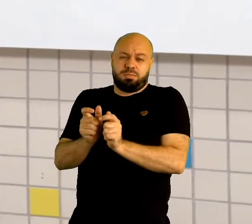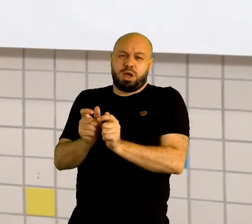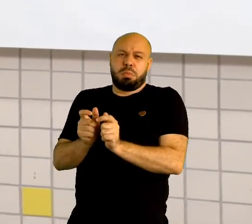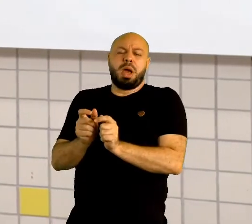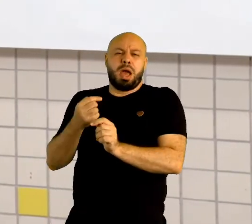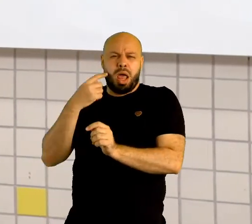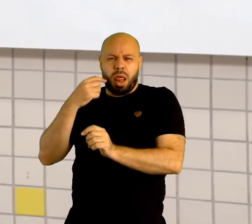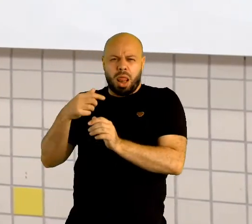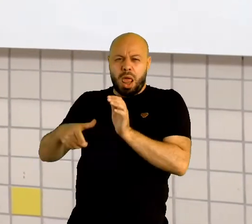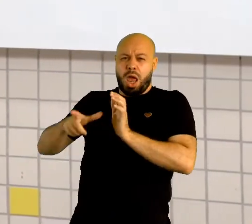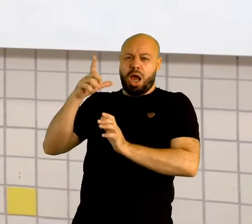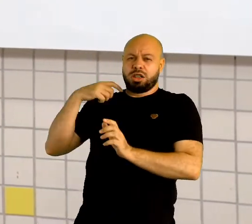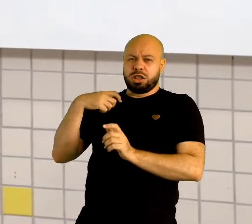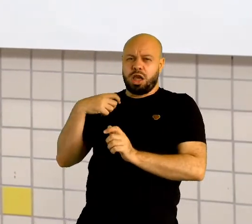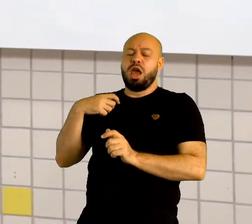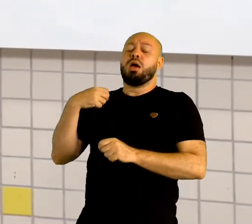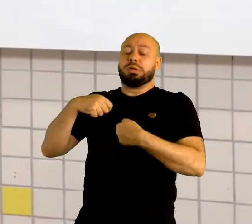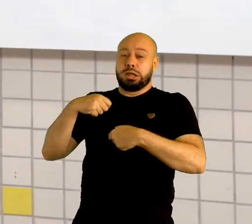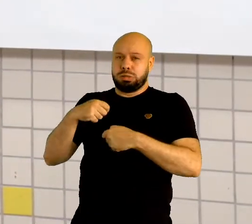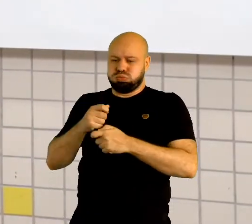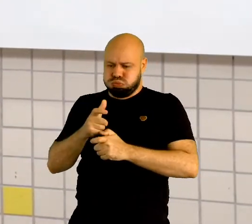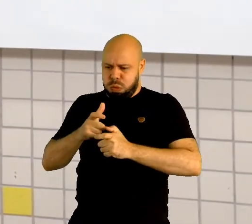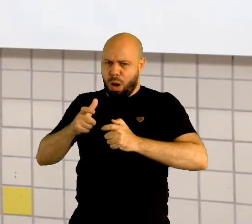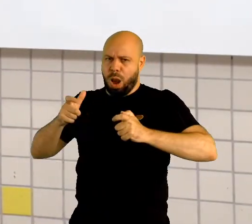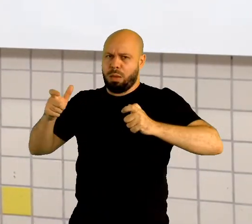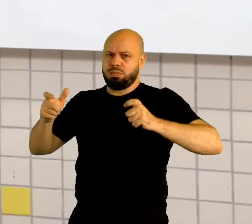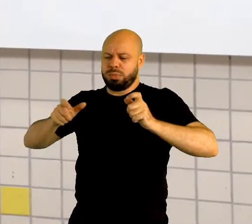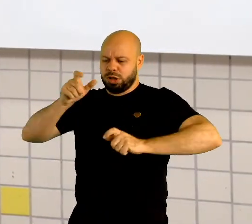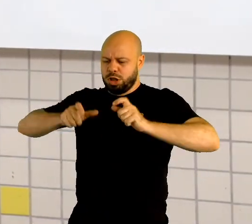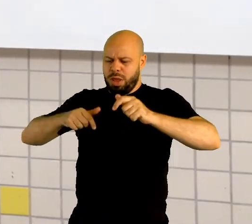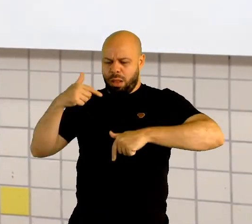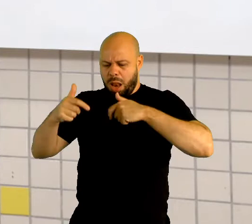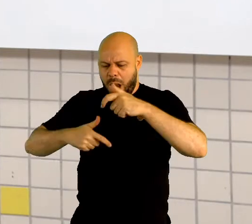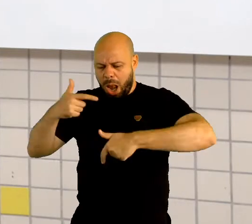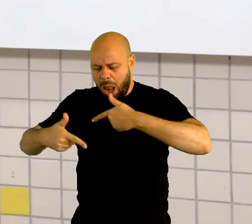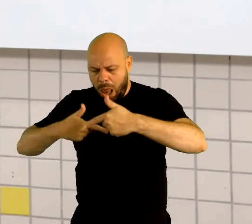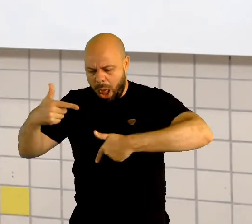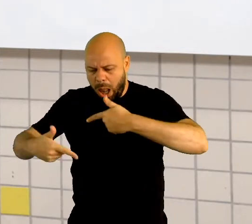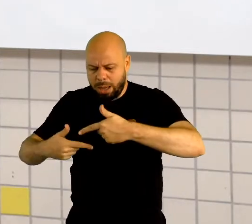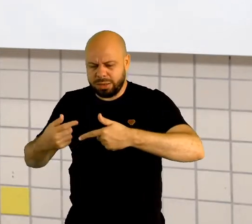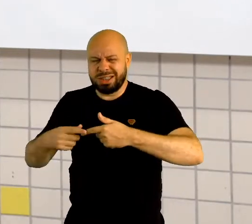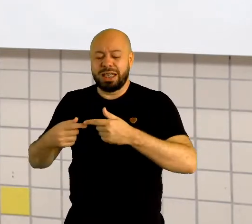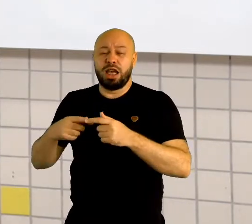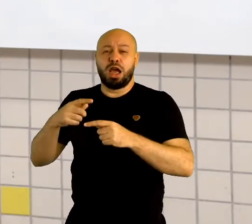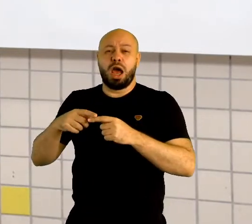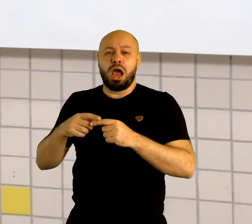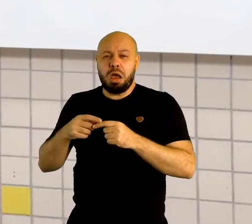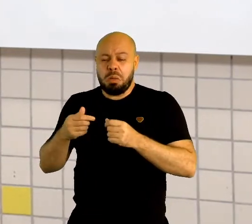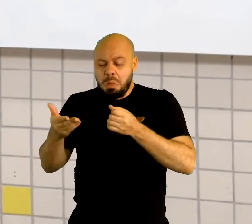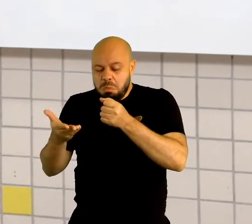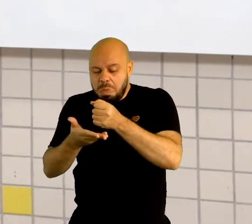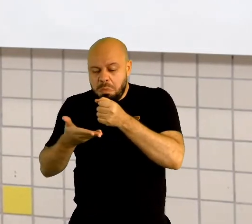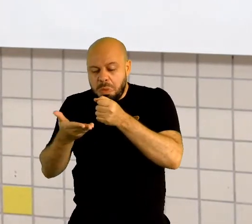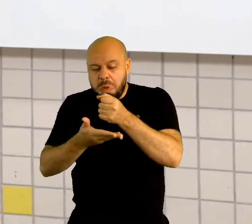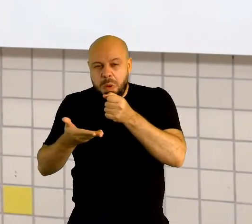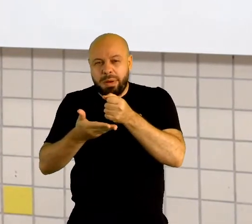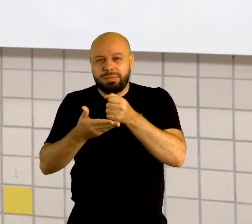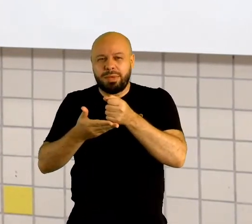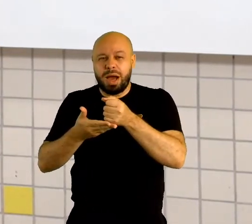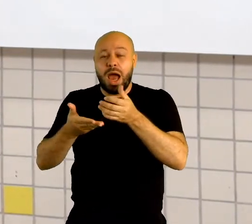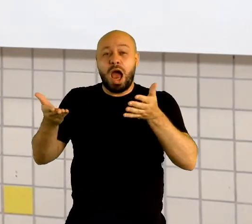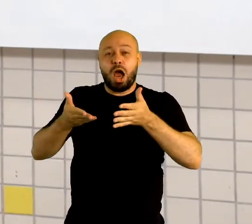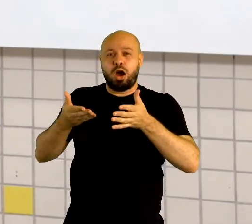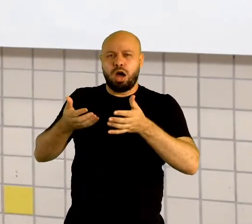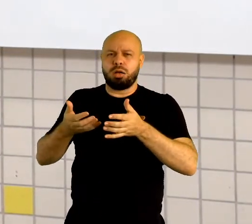pequena. Agora, com a mecanização, com o uso das máquinas, poucas pessoas são envolvidas no trabalho e as máquinas